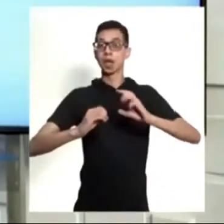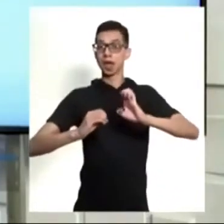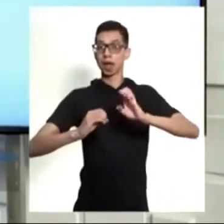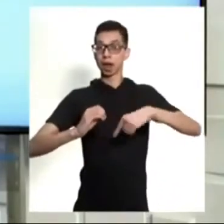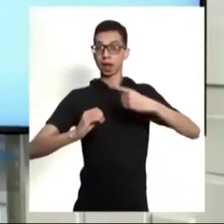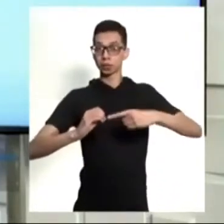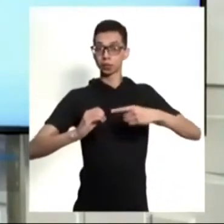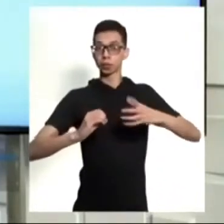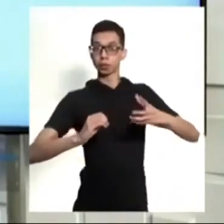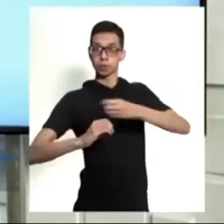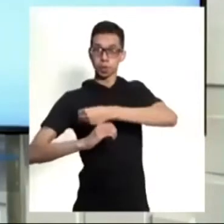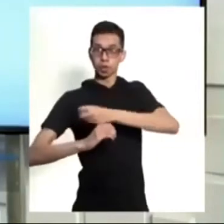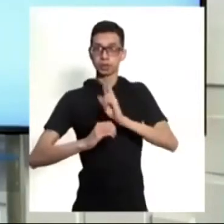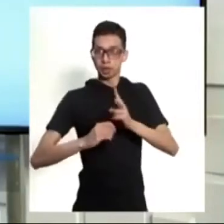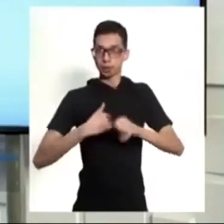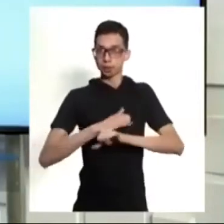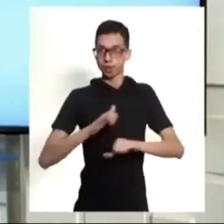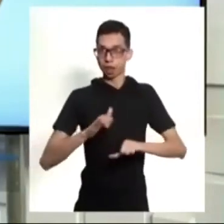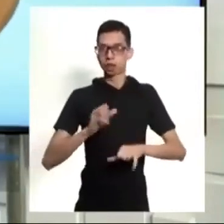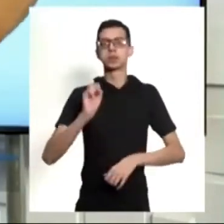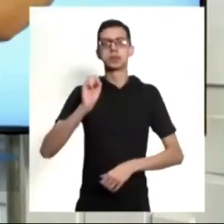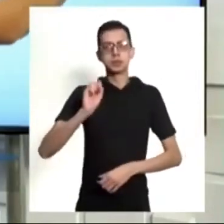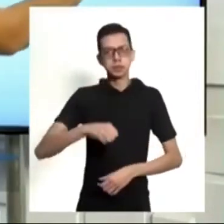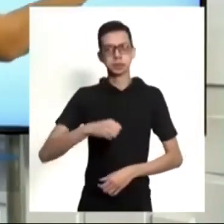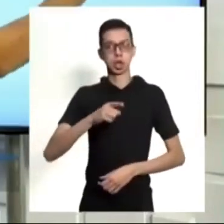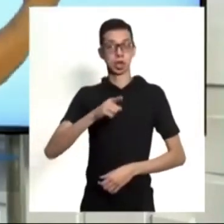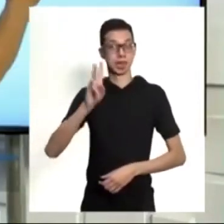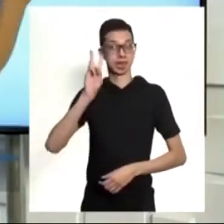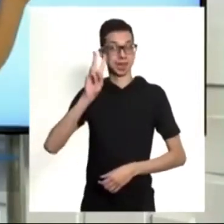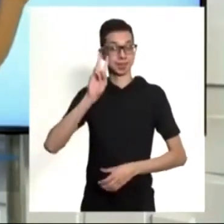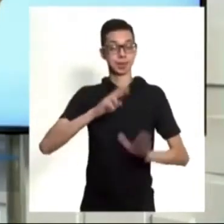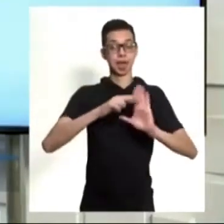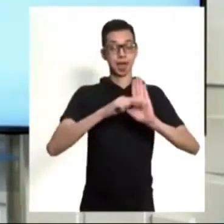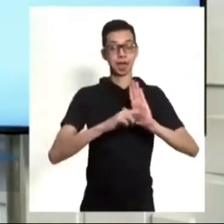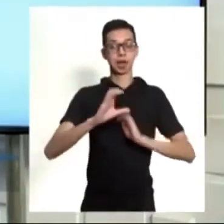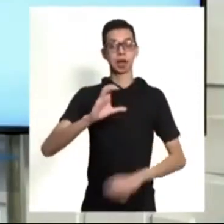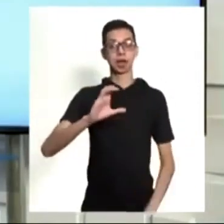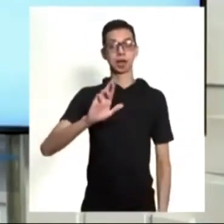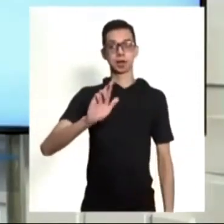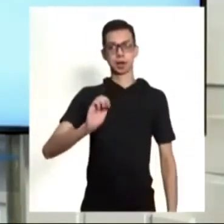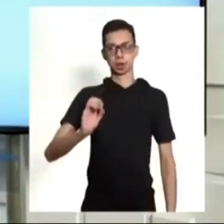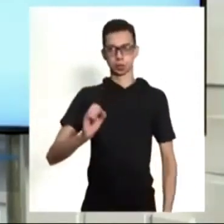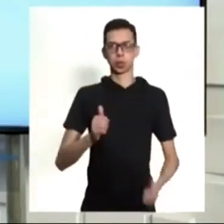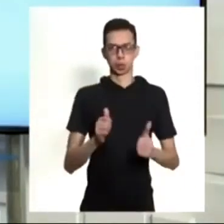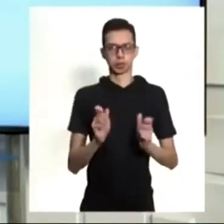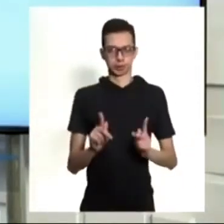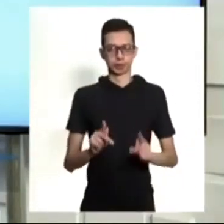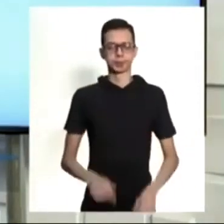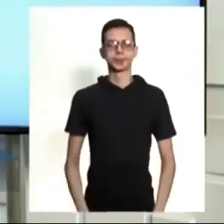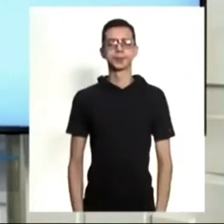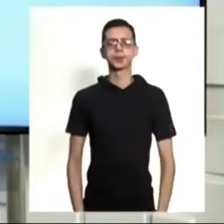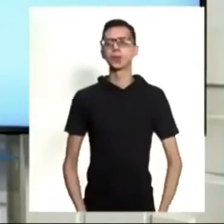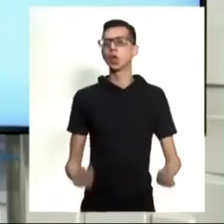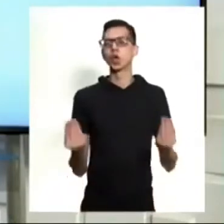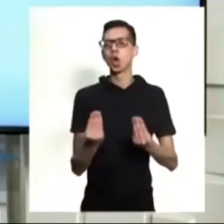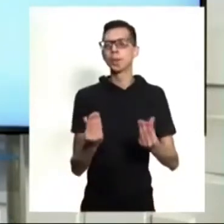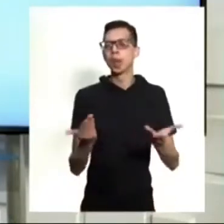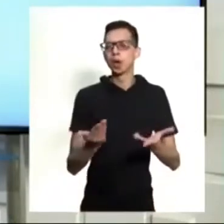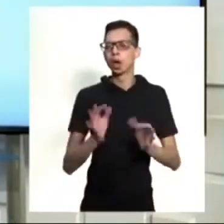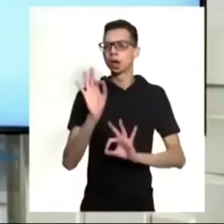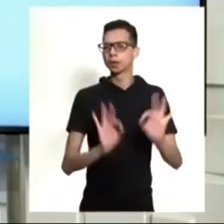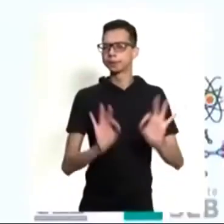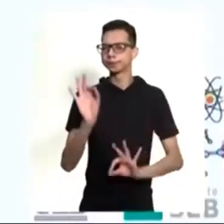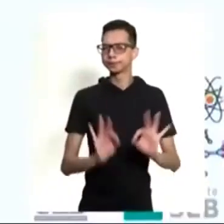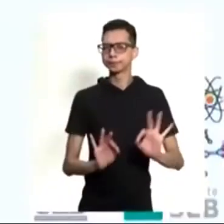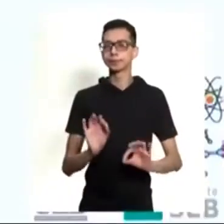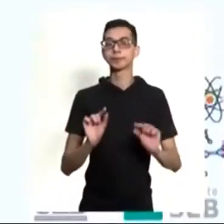redução? Sempre. Então, coisa que você vai lembrar para mim, ó, a regrinha do Kral. Tudo bem? Beleza, como é que funciona isso? Vou montar a semi-reação para você.